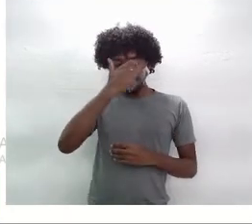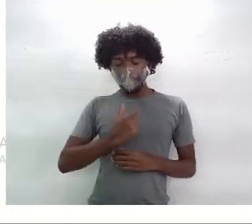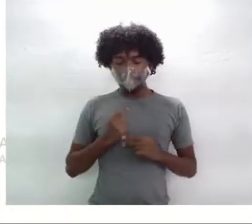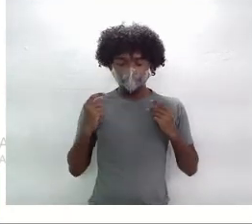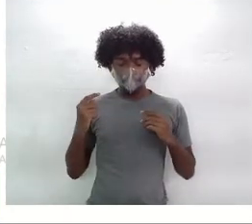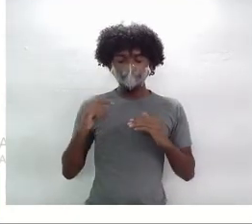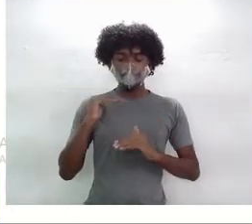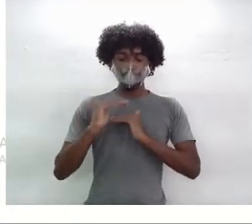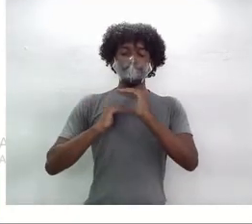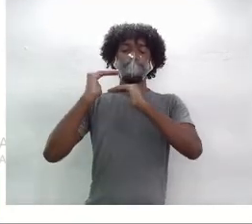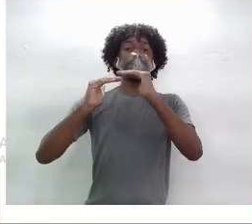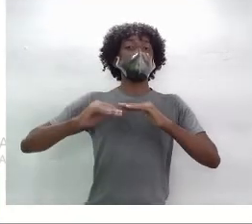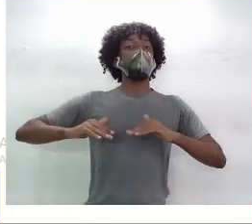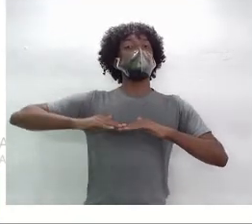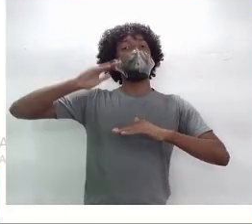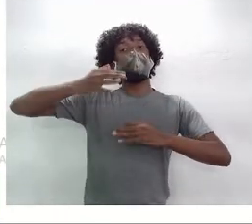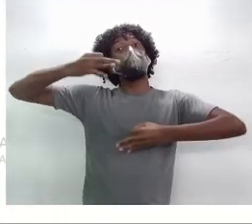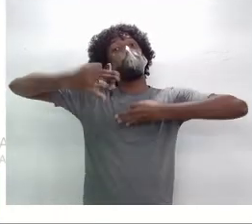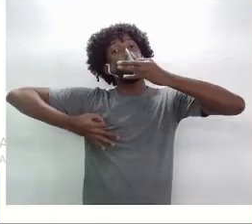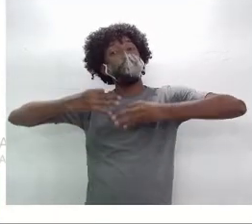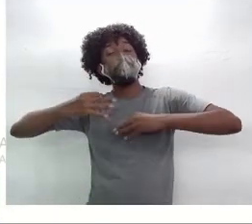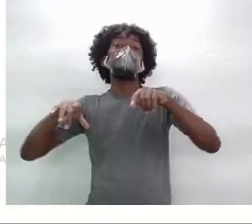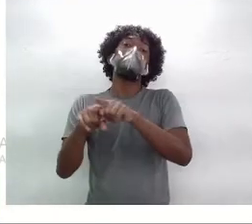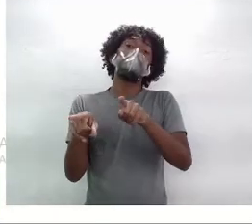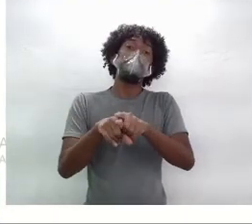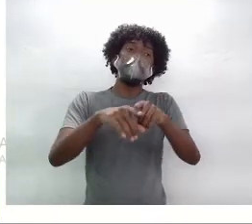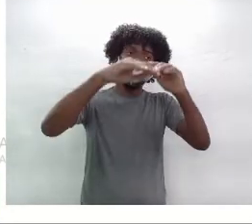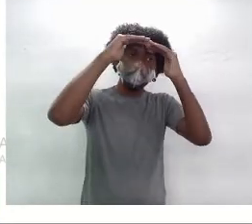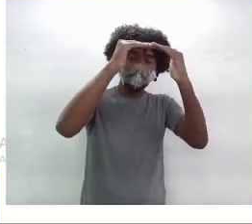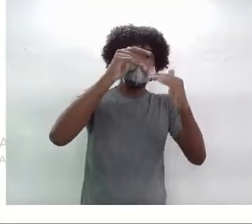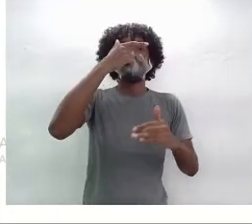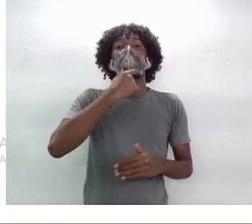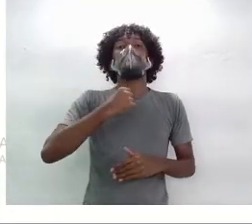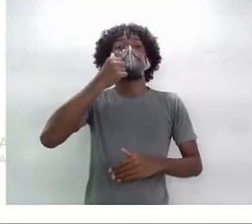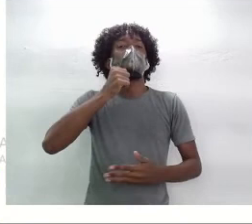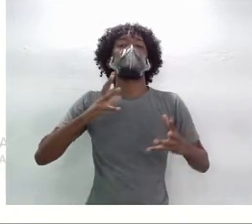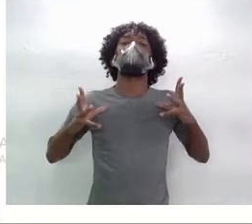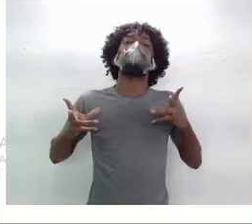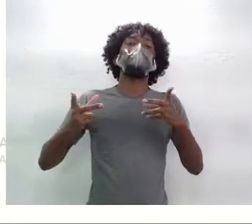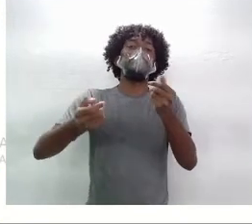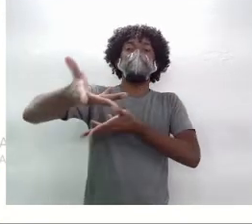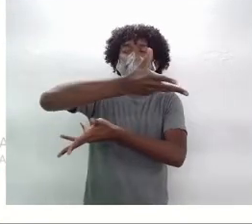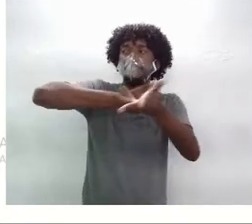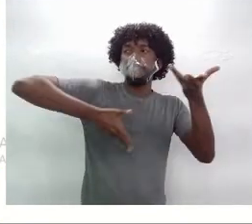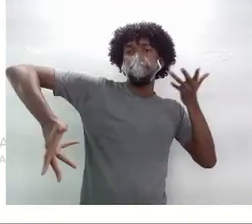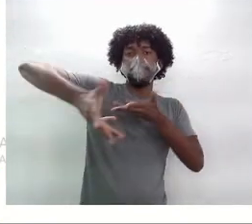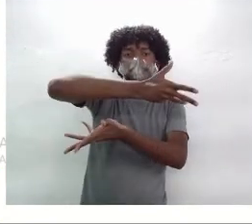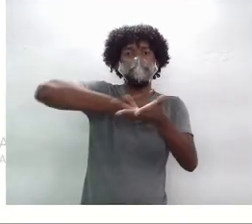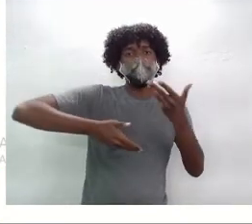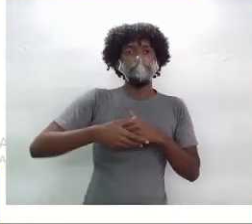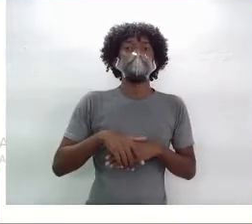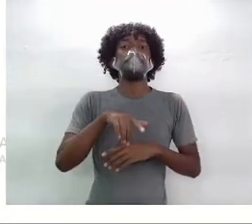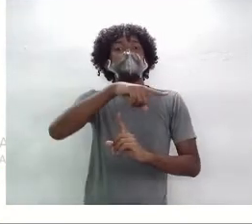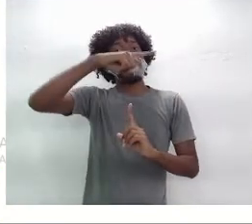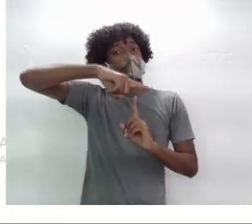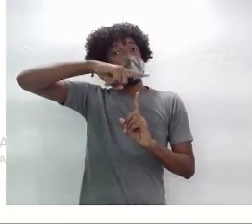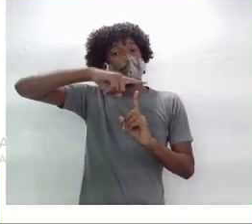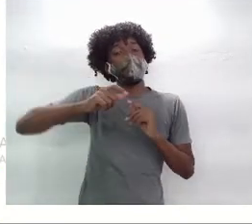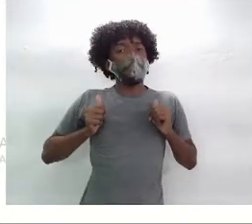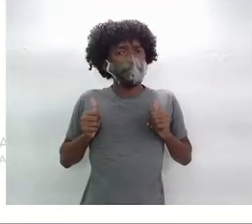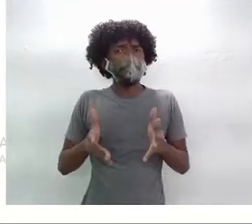mais justas e respeitosas com todos e todas que estão ao seu redor. Esse tipo de atitude